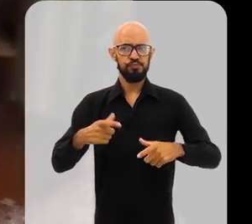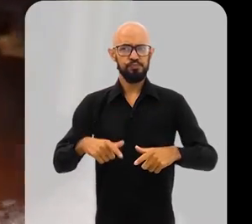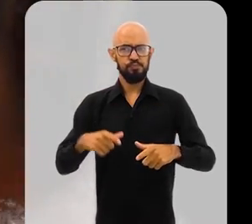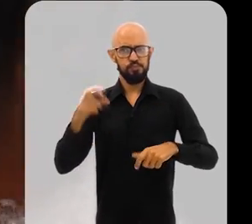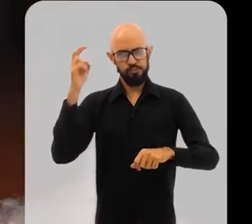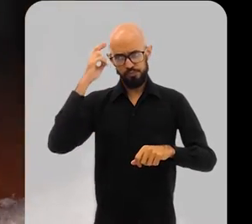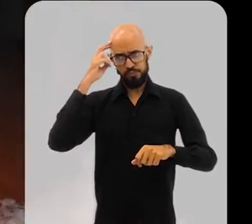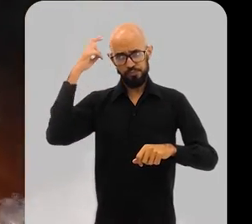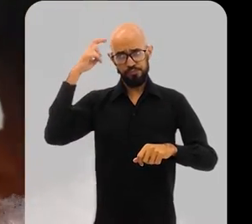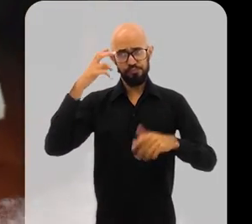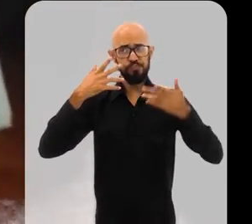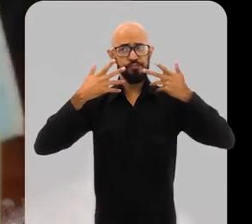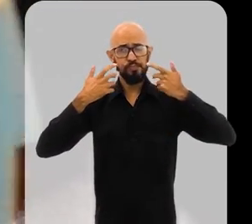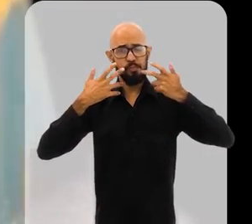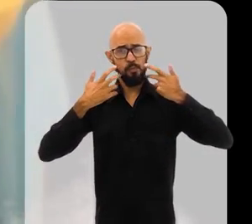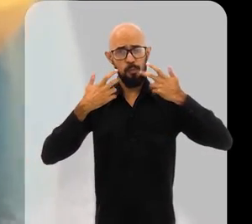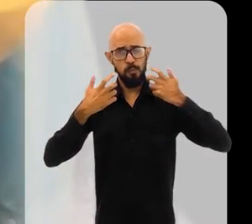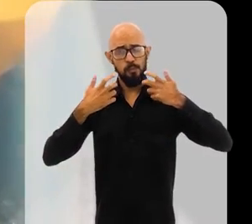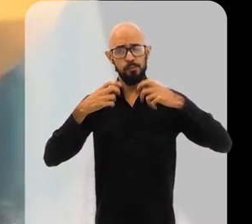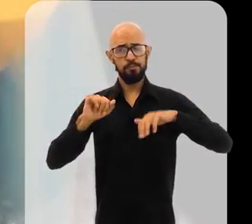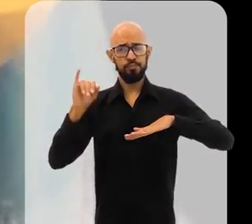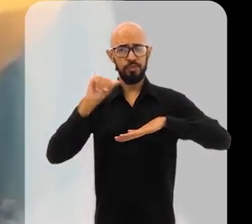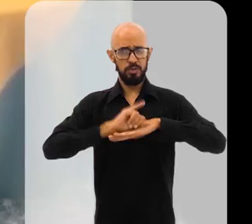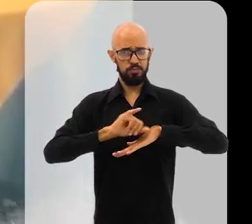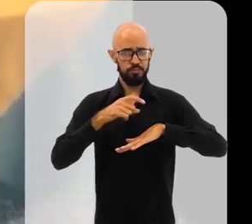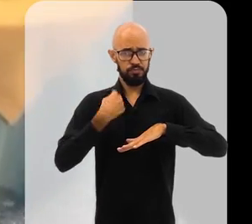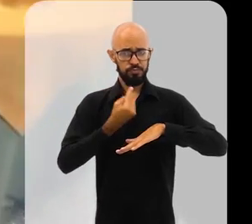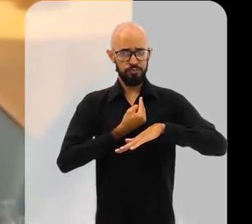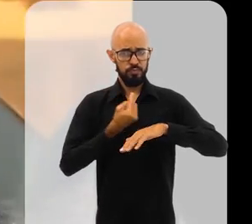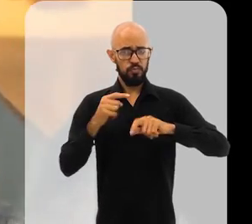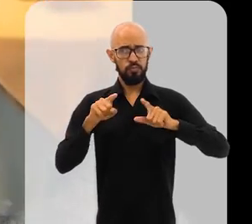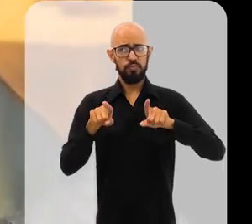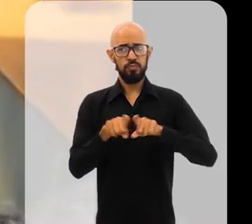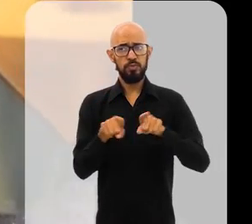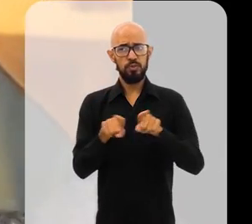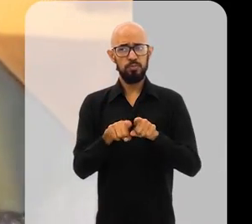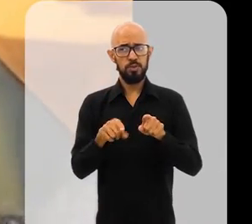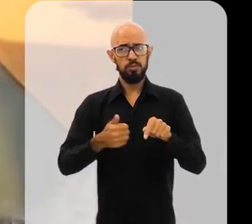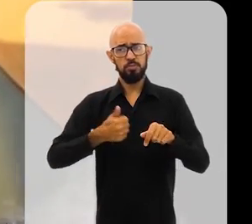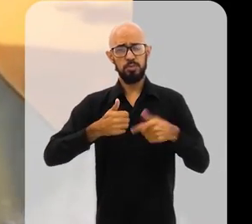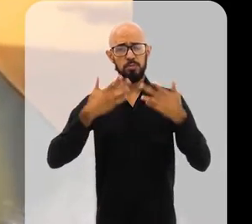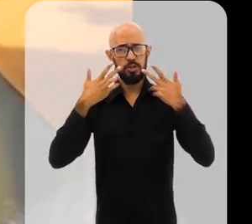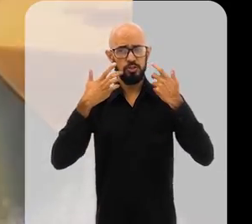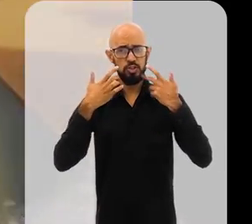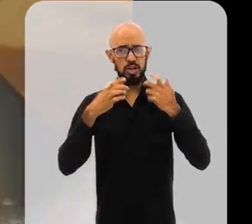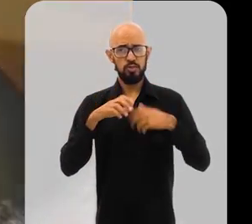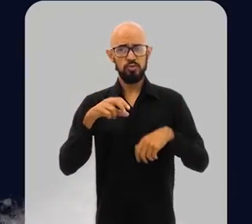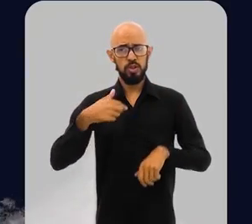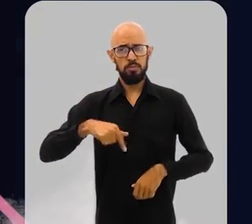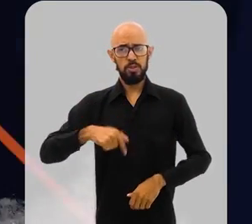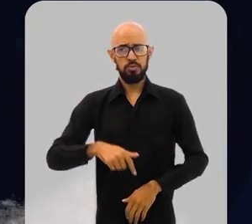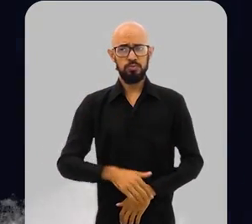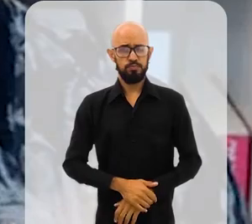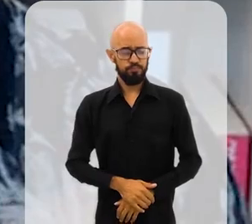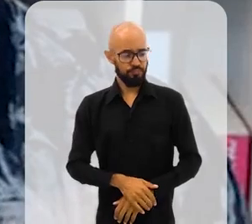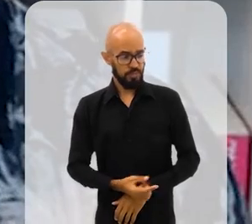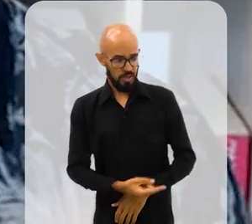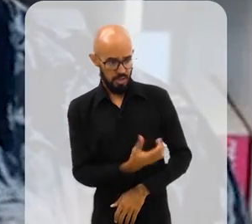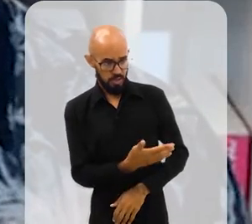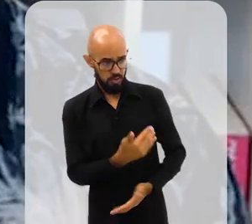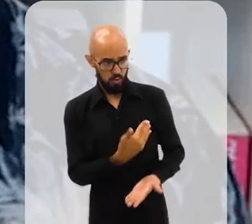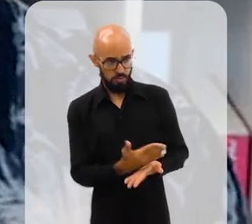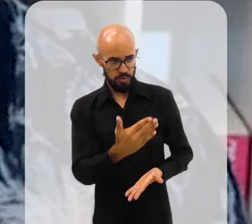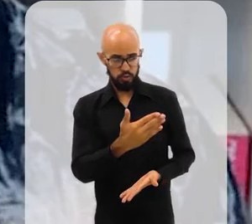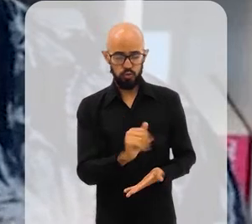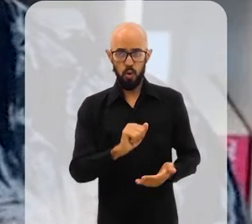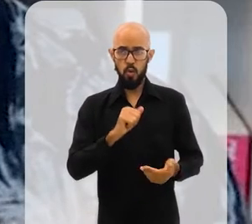bancado por um grupo de atores para ser a nossa sede, para ser o primeiro teatro privado de Queimados. Ele